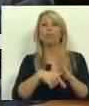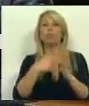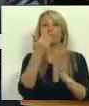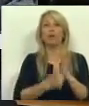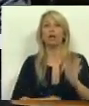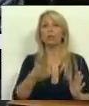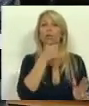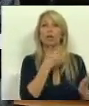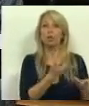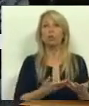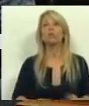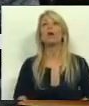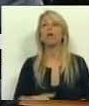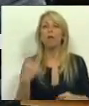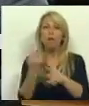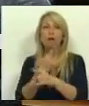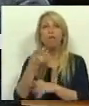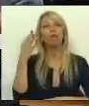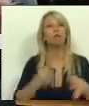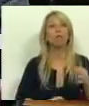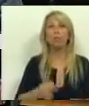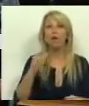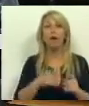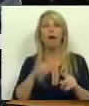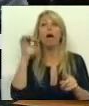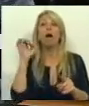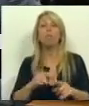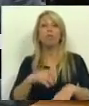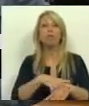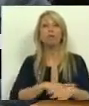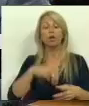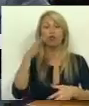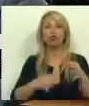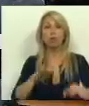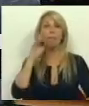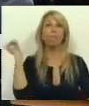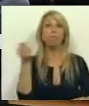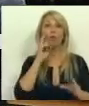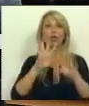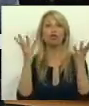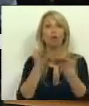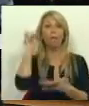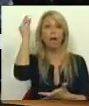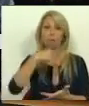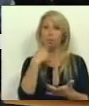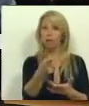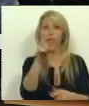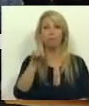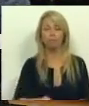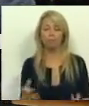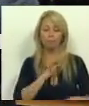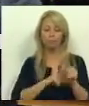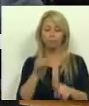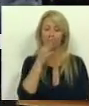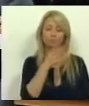tribunais, é a Provedoria de Justiça, é a Procuradoria-Geral da República. E, senhores deputados do CDS e do